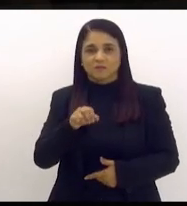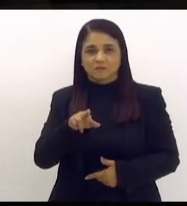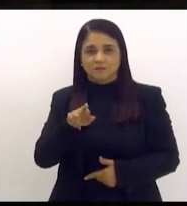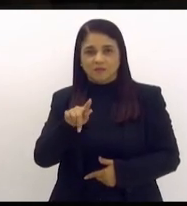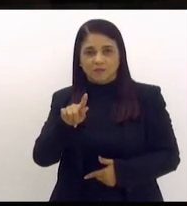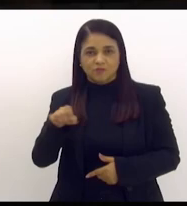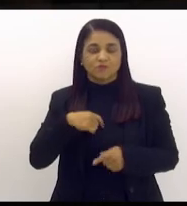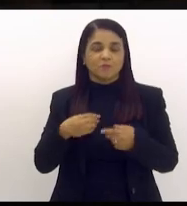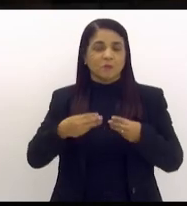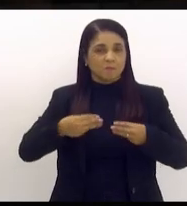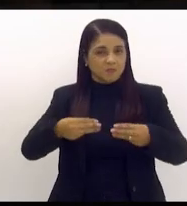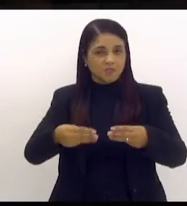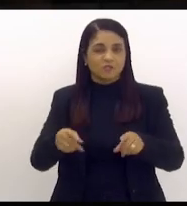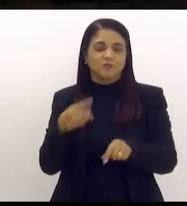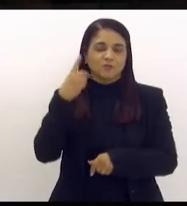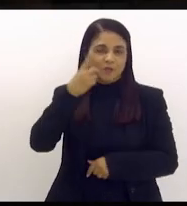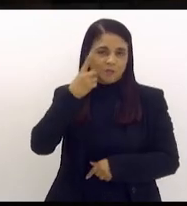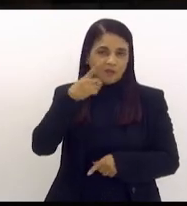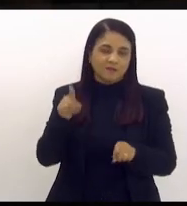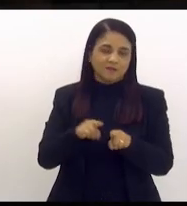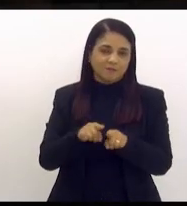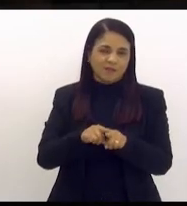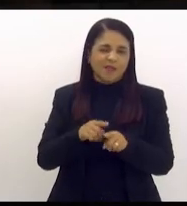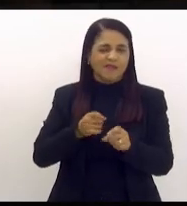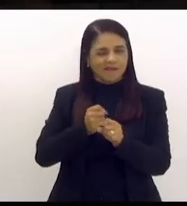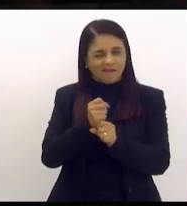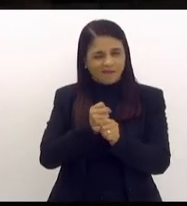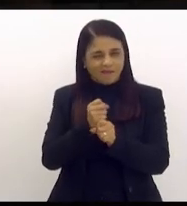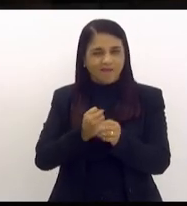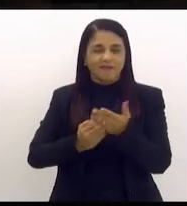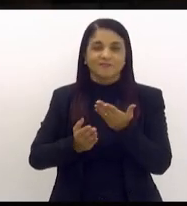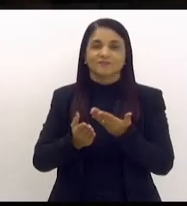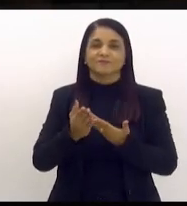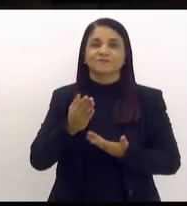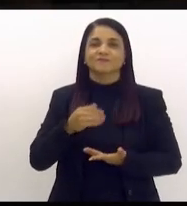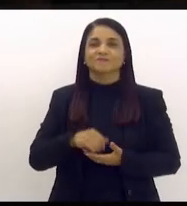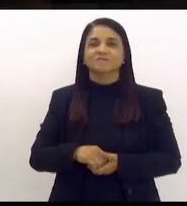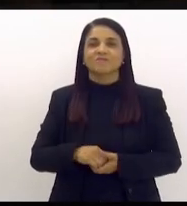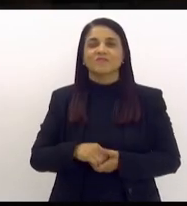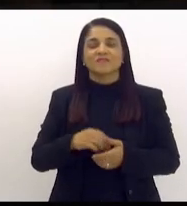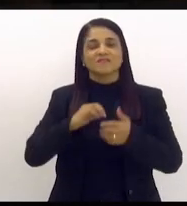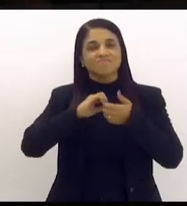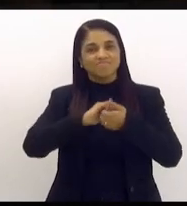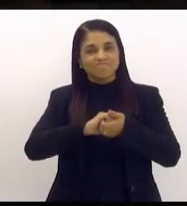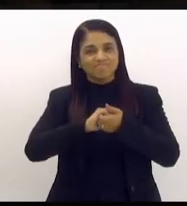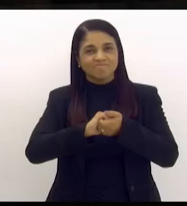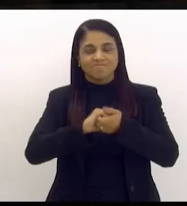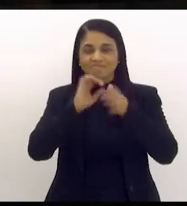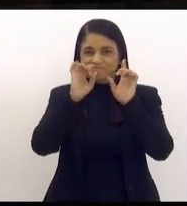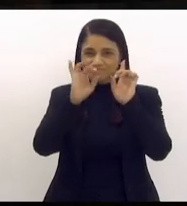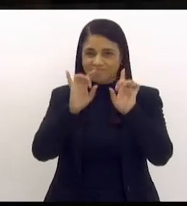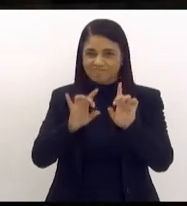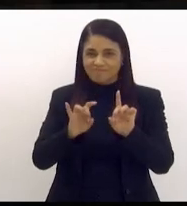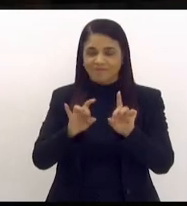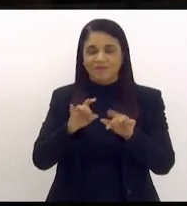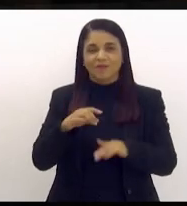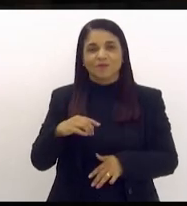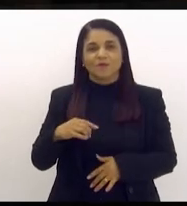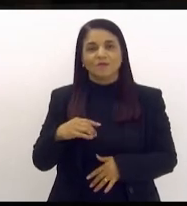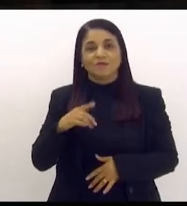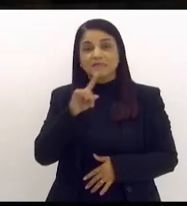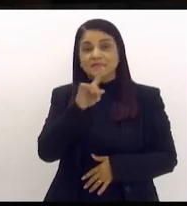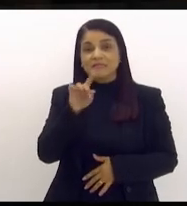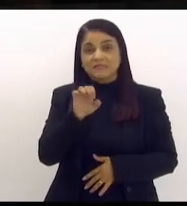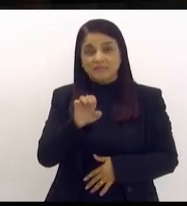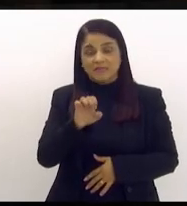luta Ministro Deputado e de longa data quero saudar em especial o nosso querido Zé